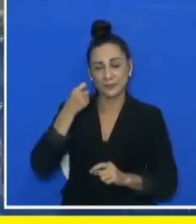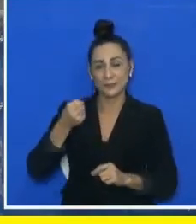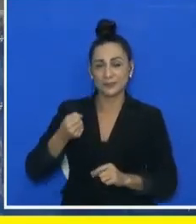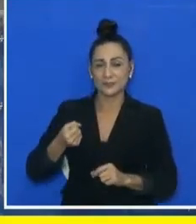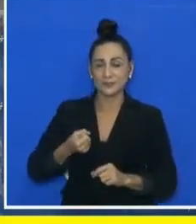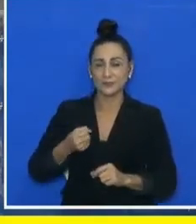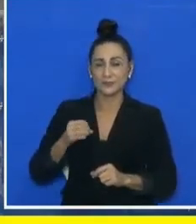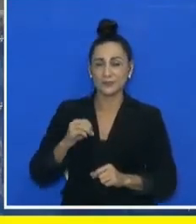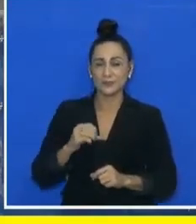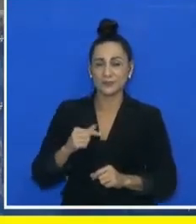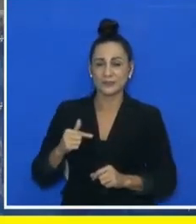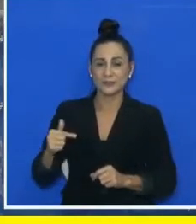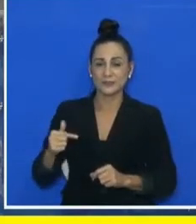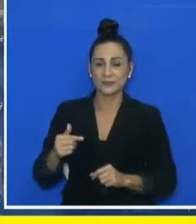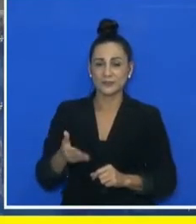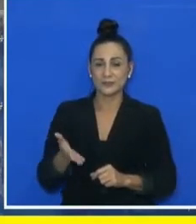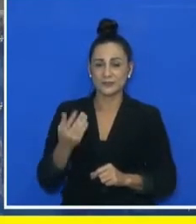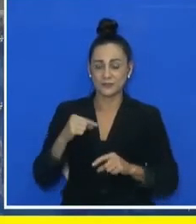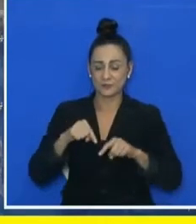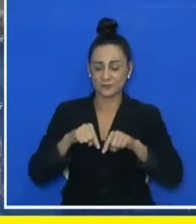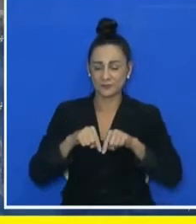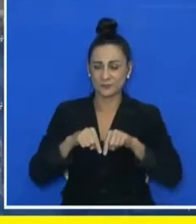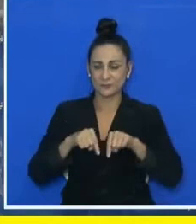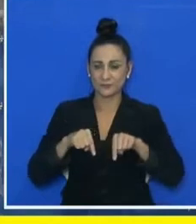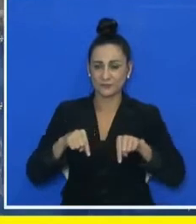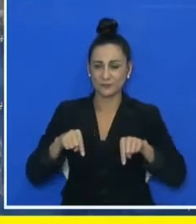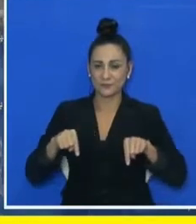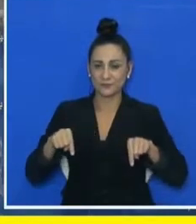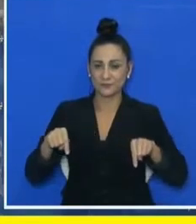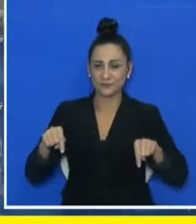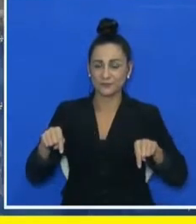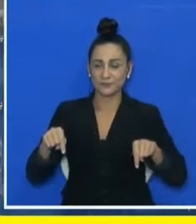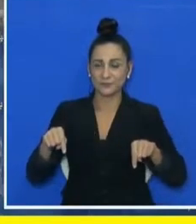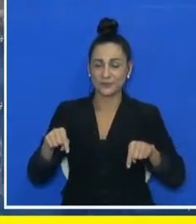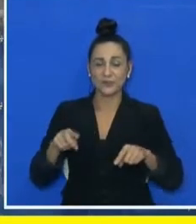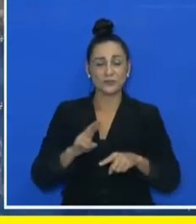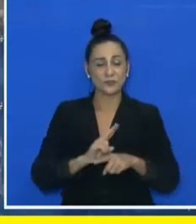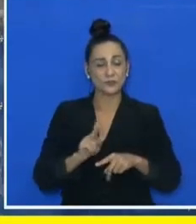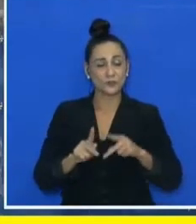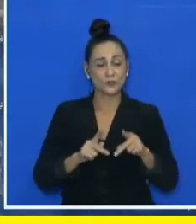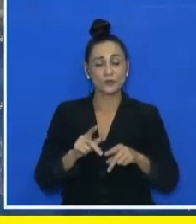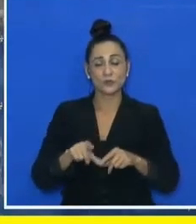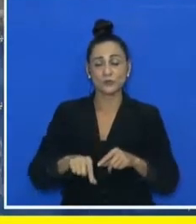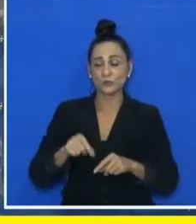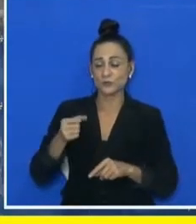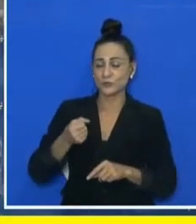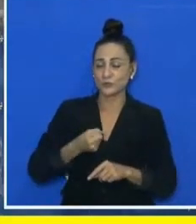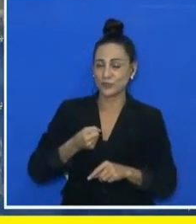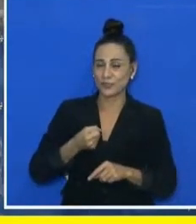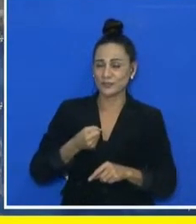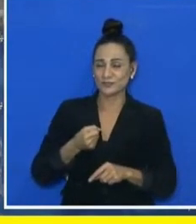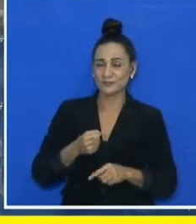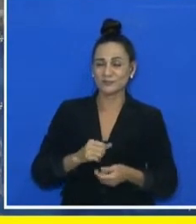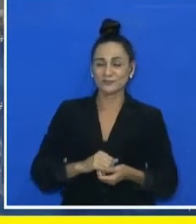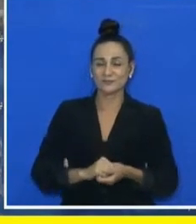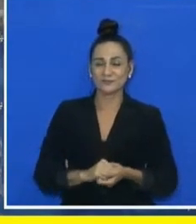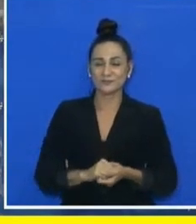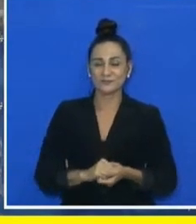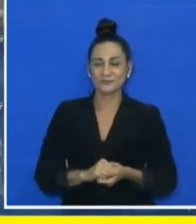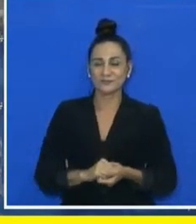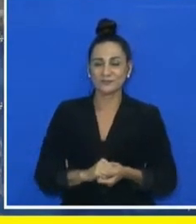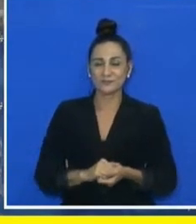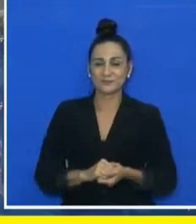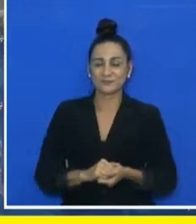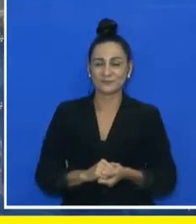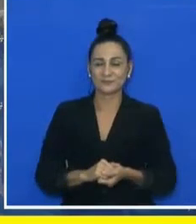número 07. E vamos confirmar então com os nossos auditores populares os números sorteados.